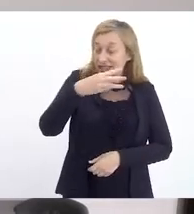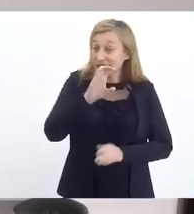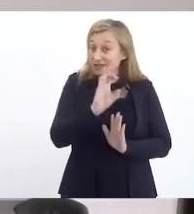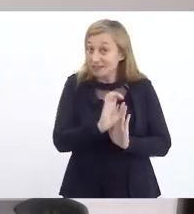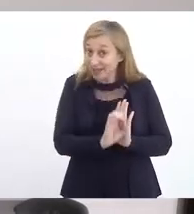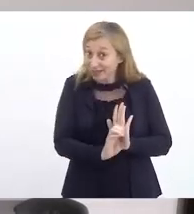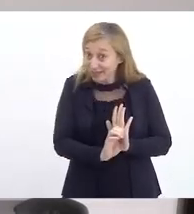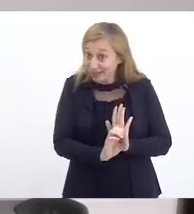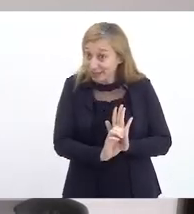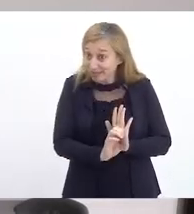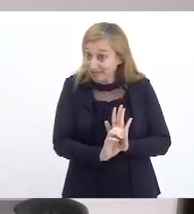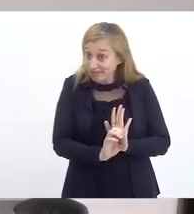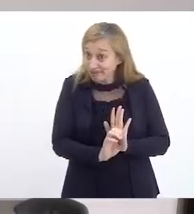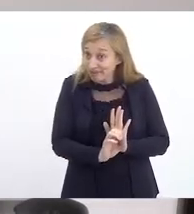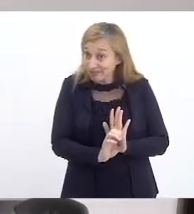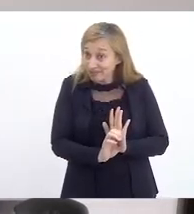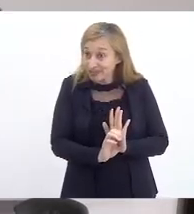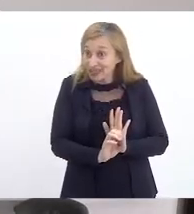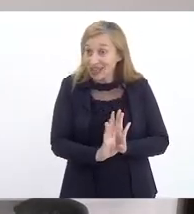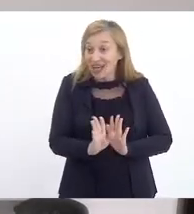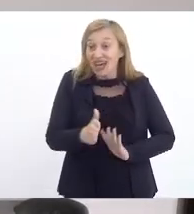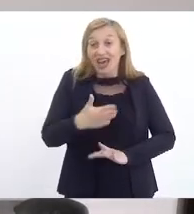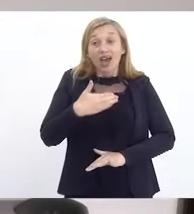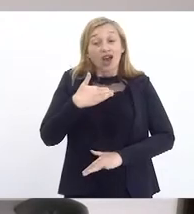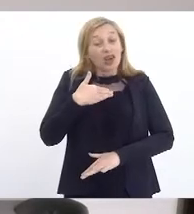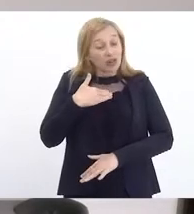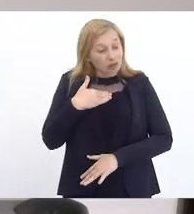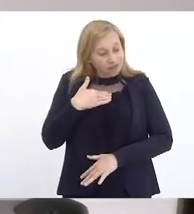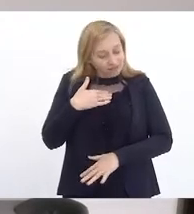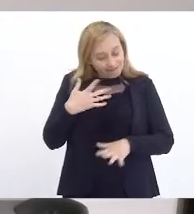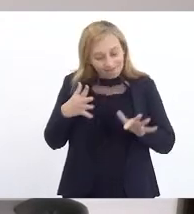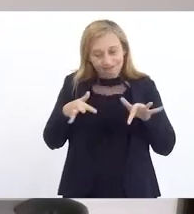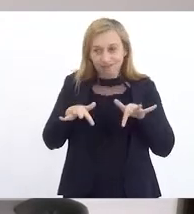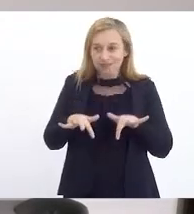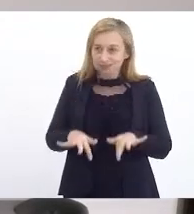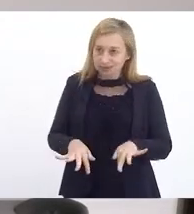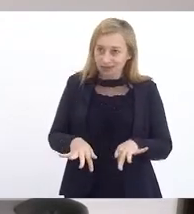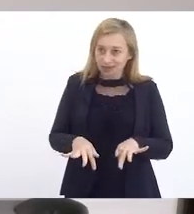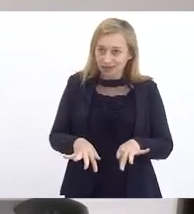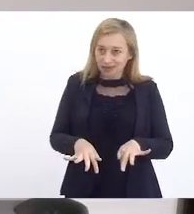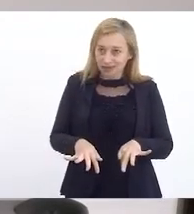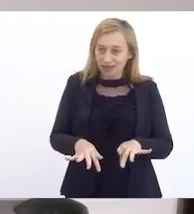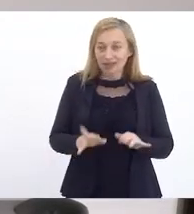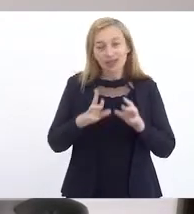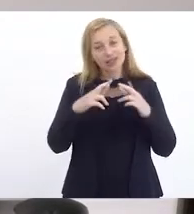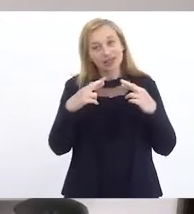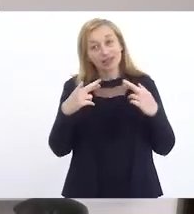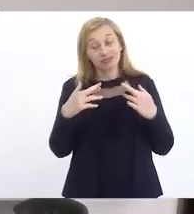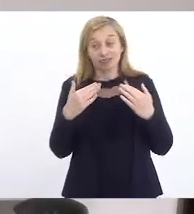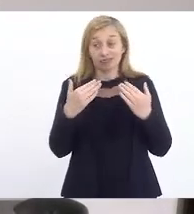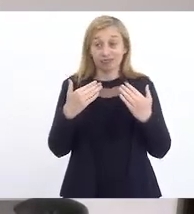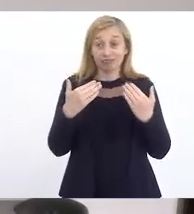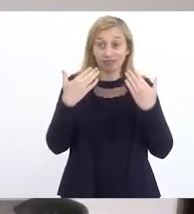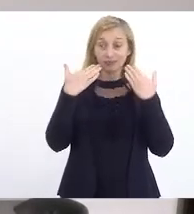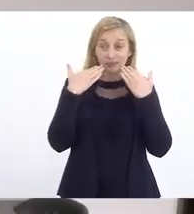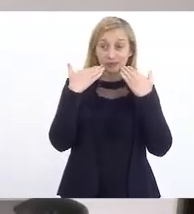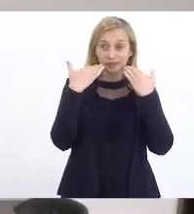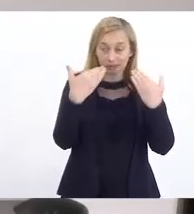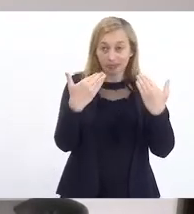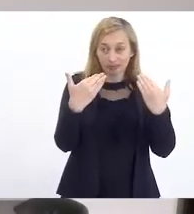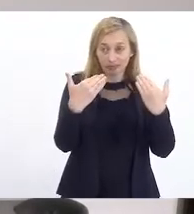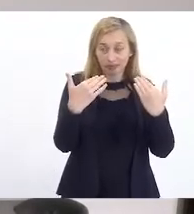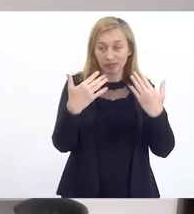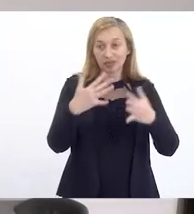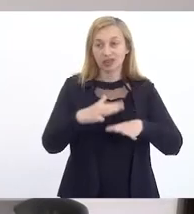emendas, eu, ao fim da audiência, eu